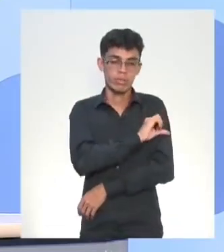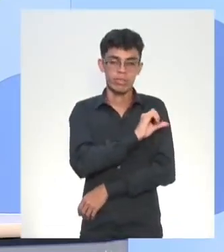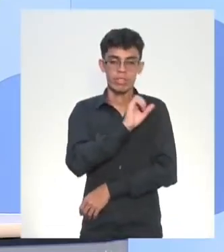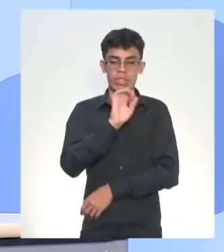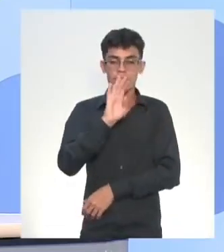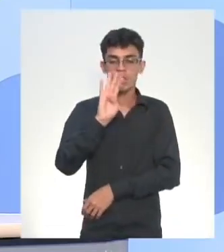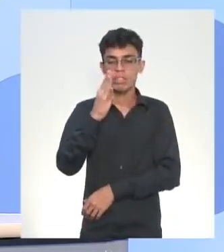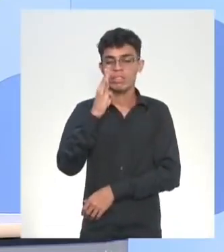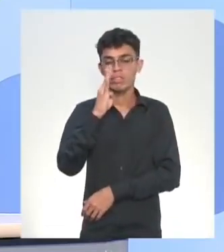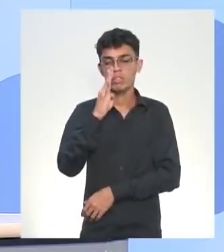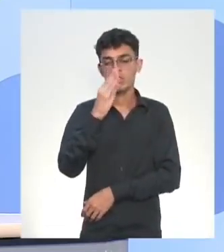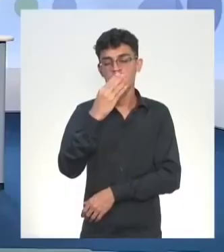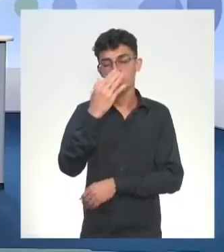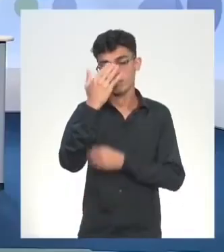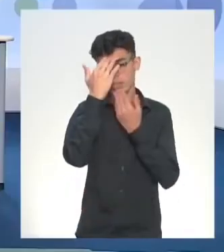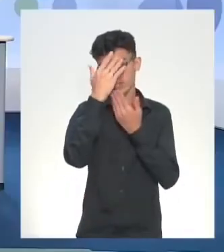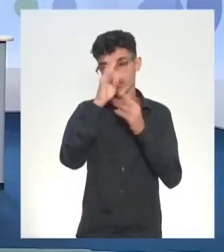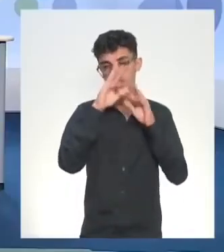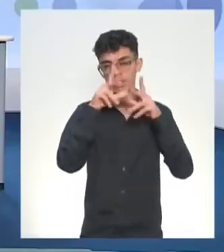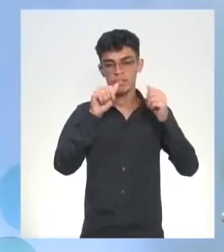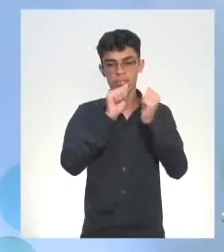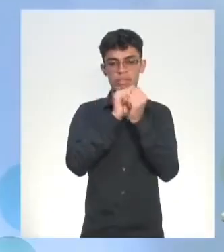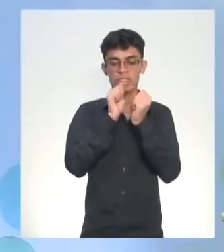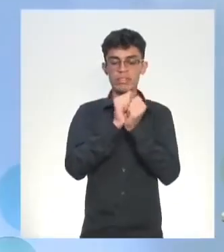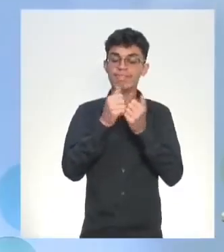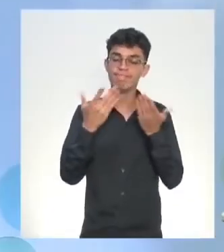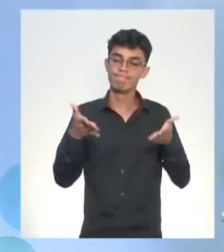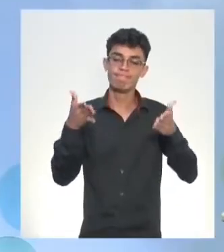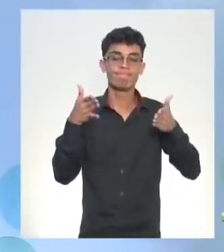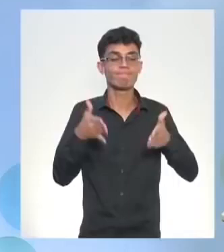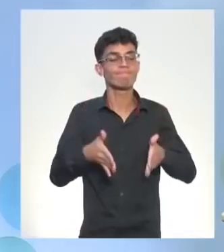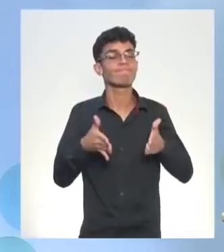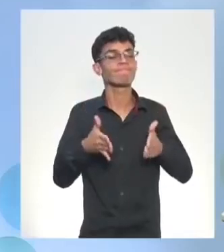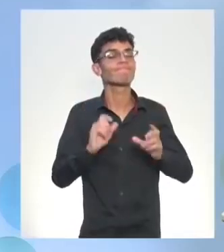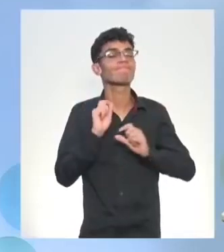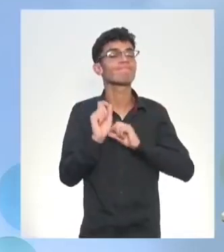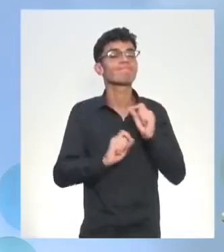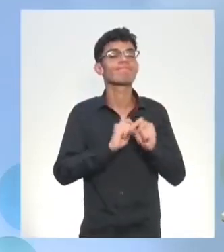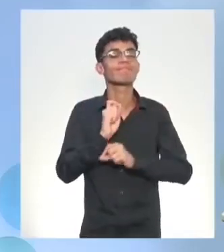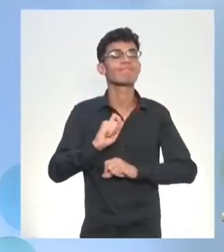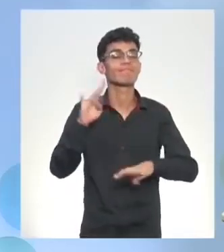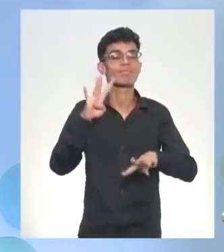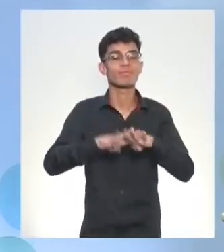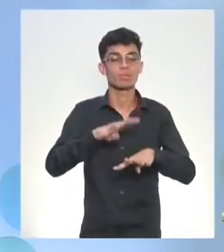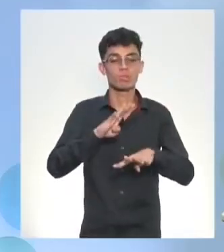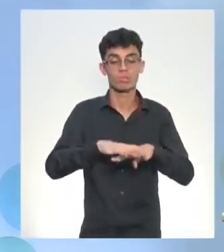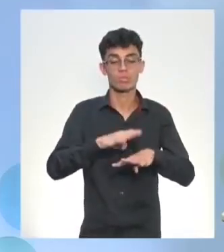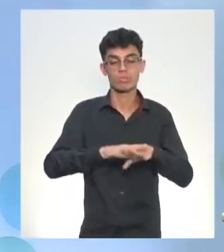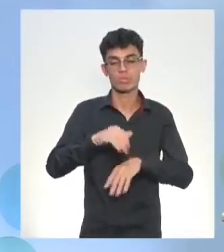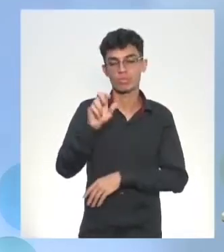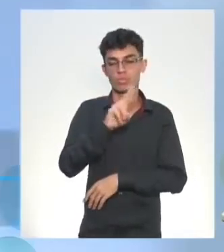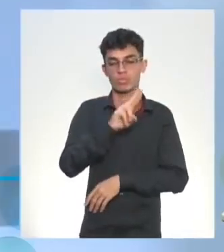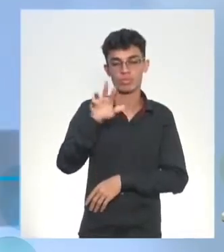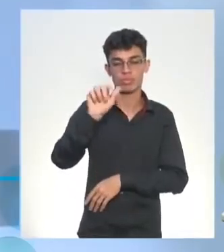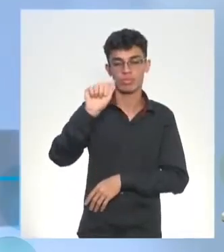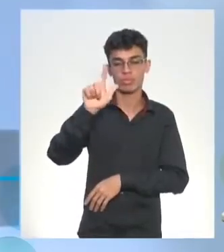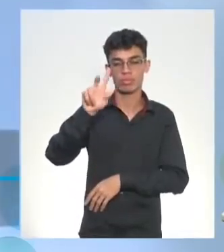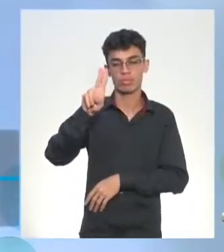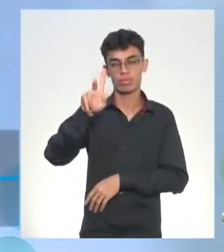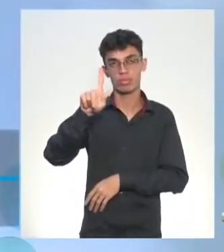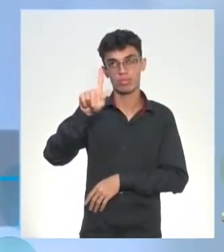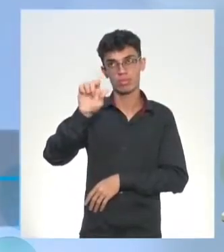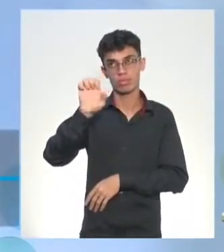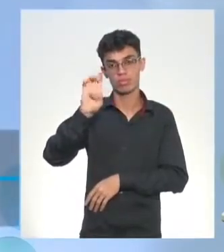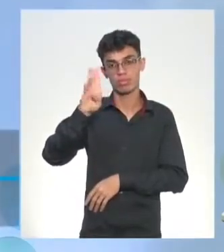estão aqui conosco. Muito bem, gente. Hoje nós vamos começar um campo da matemática chamado álgebra. Na verdade, a gente vai trabalhar